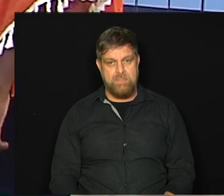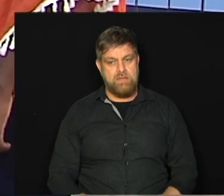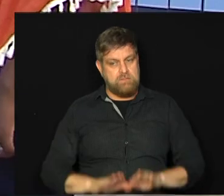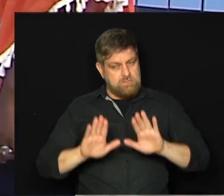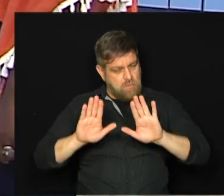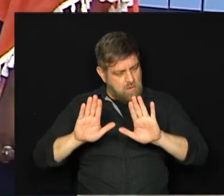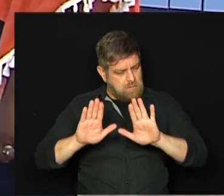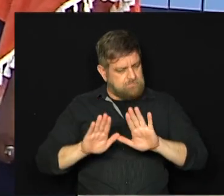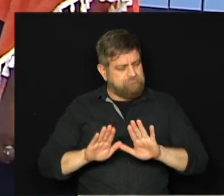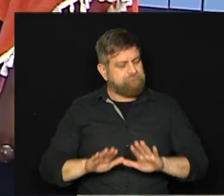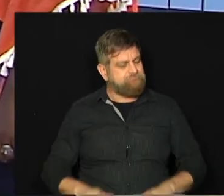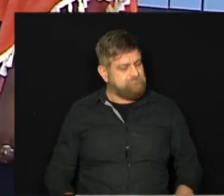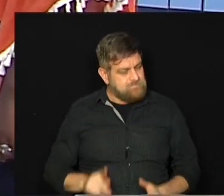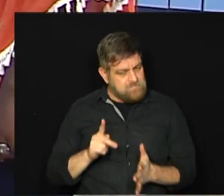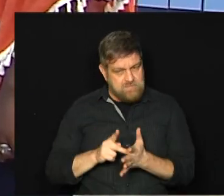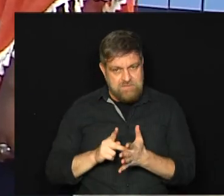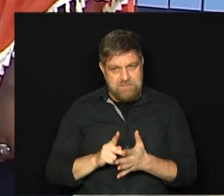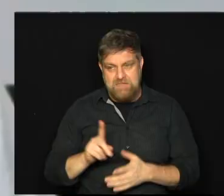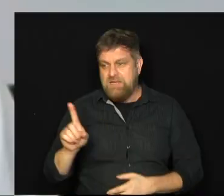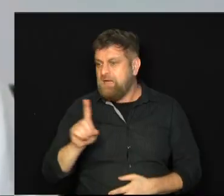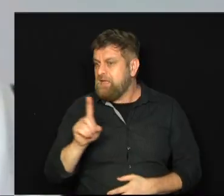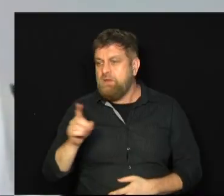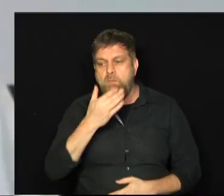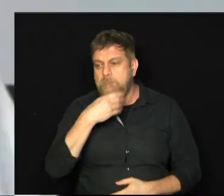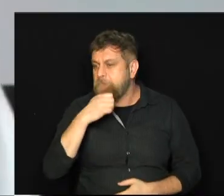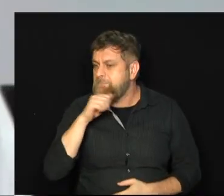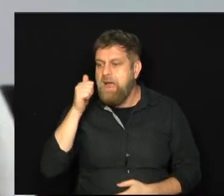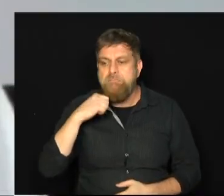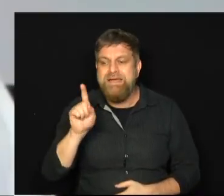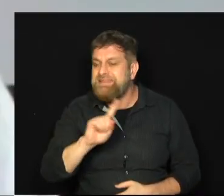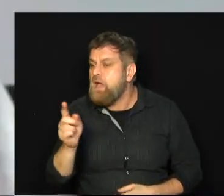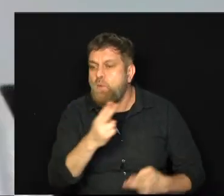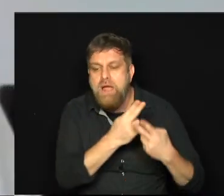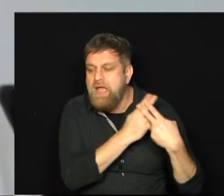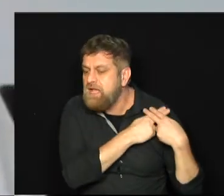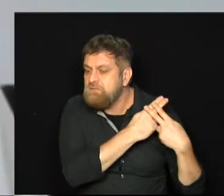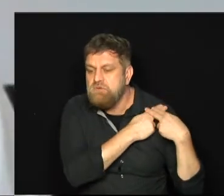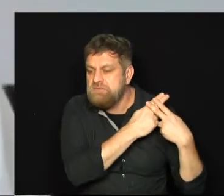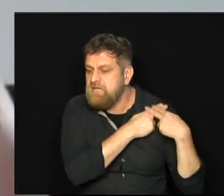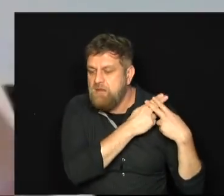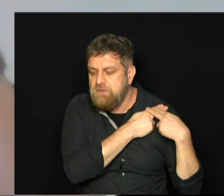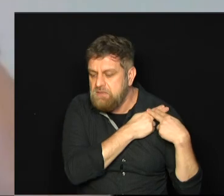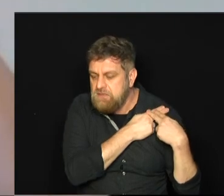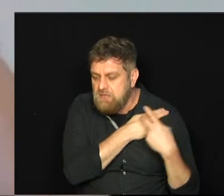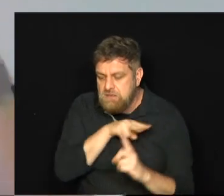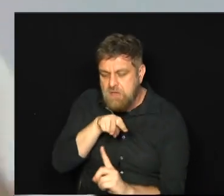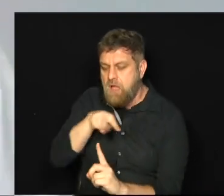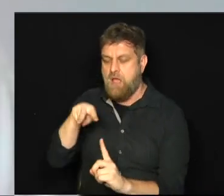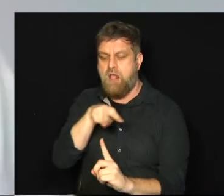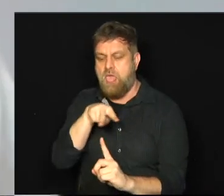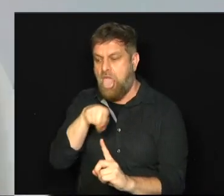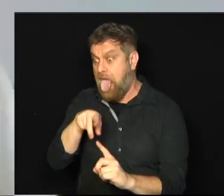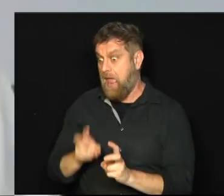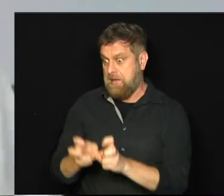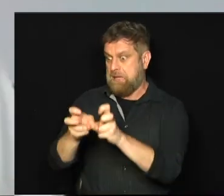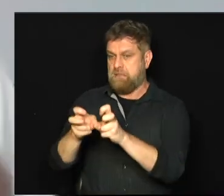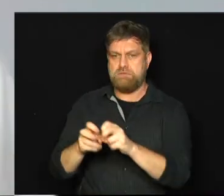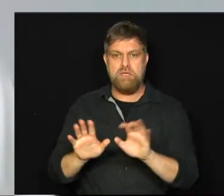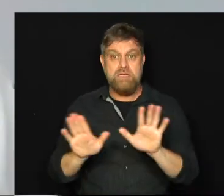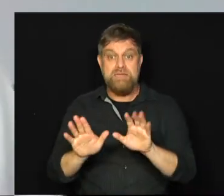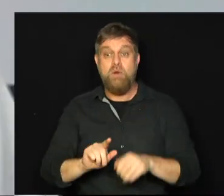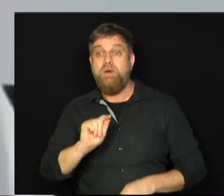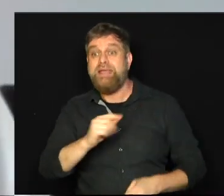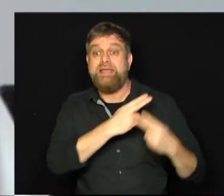Deixa eu dizer uma coisa, não é tarefa de pai nem de avó fazer diagnóstico de câncer. É a tarefa